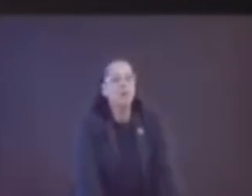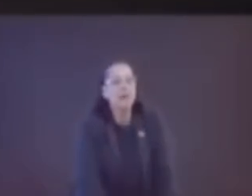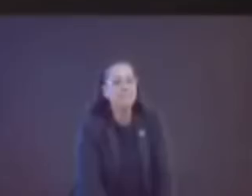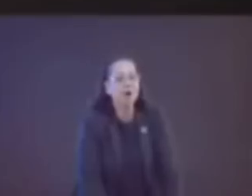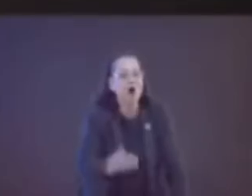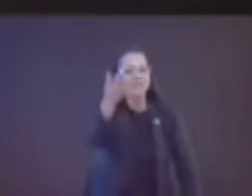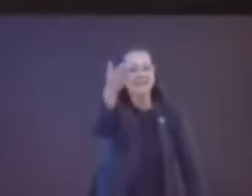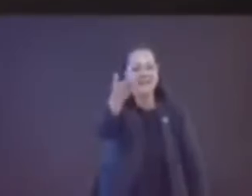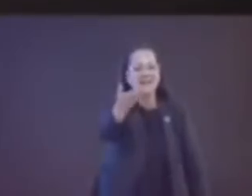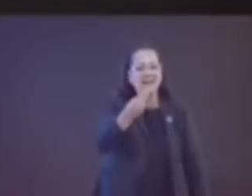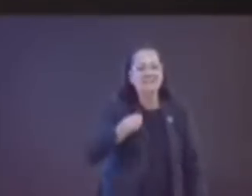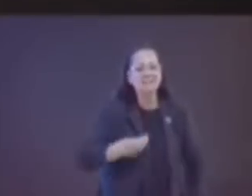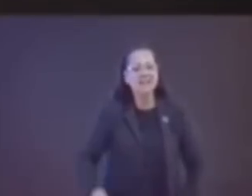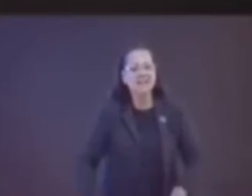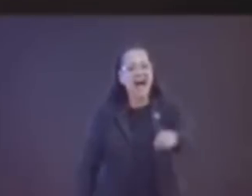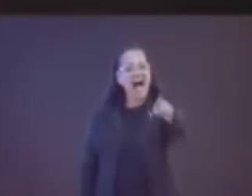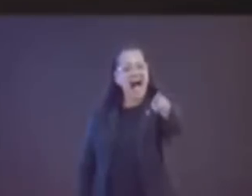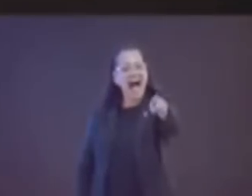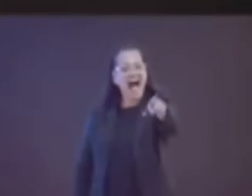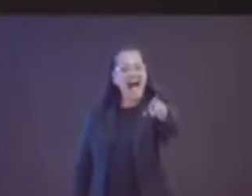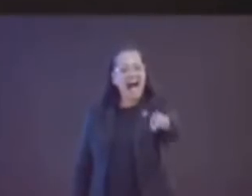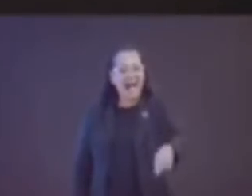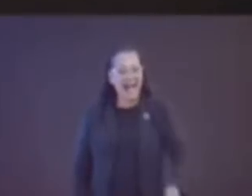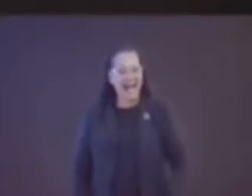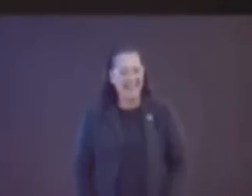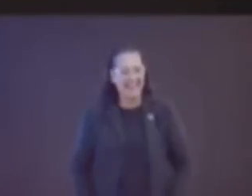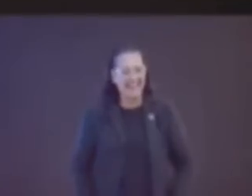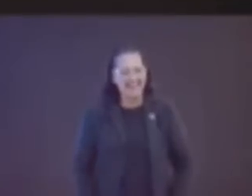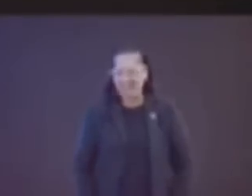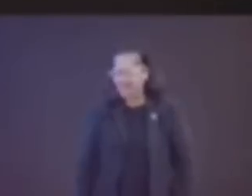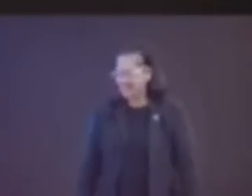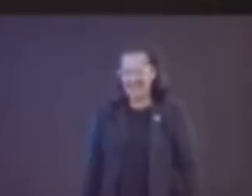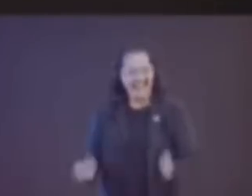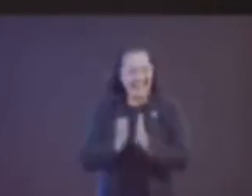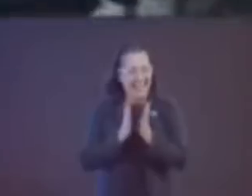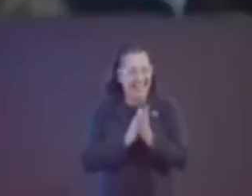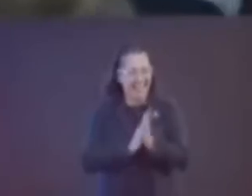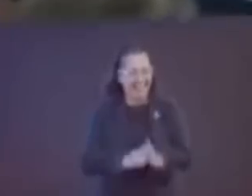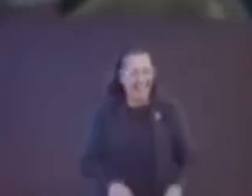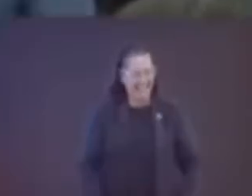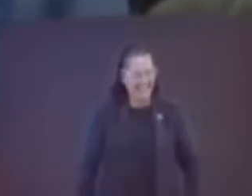Mulher, eu calço 37. É, ganhei!